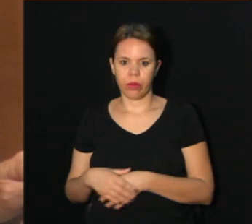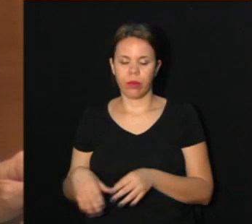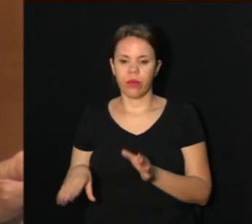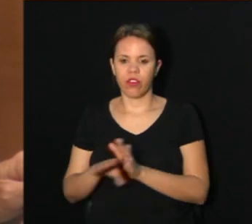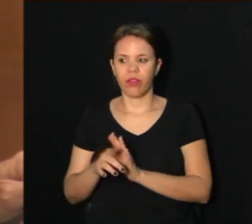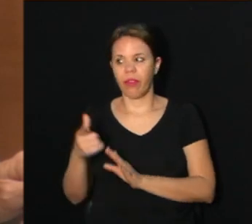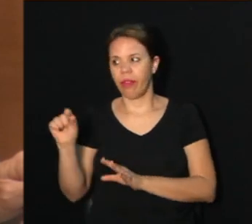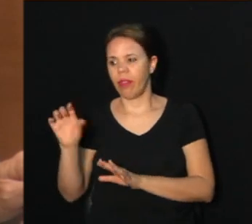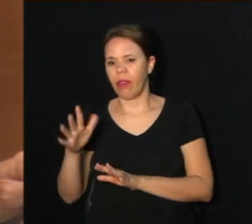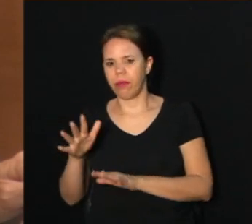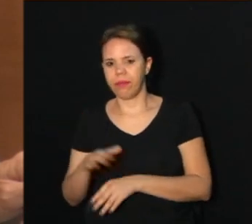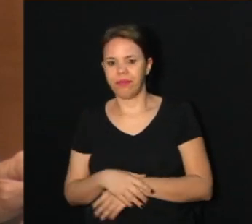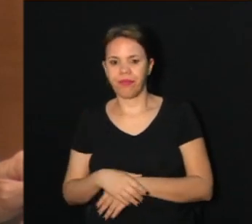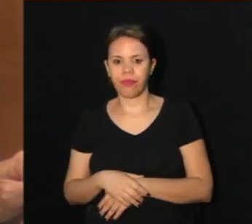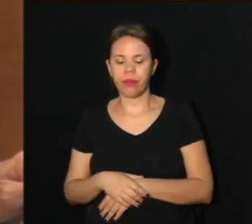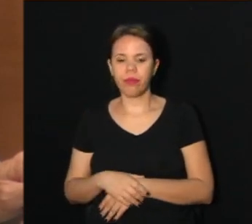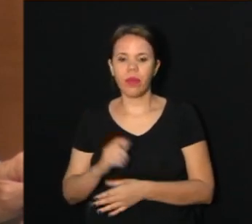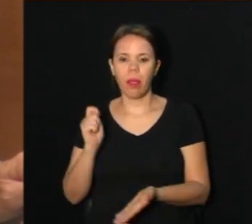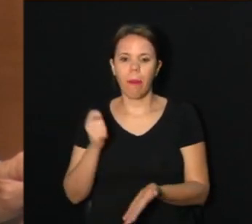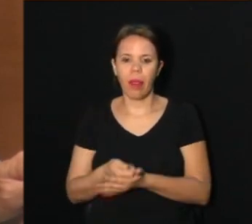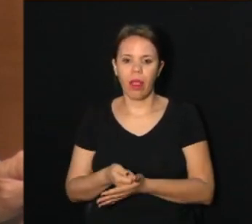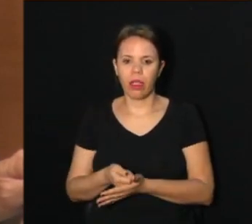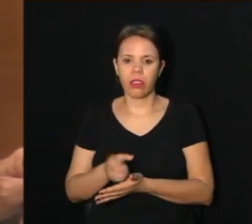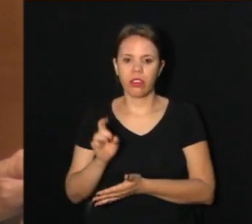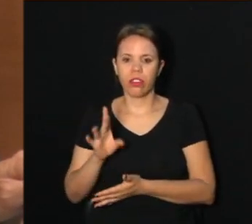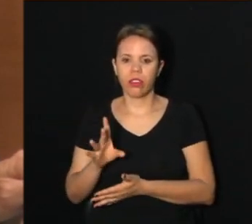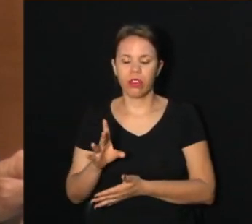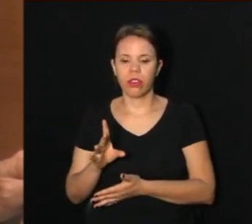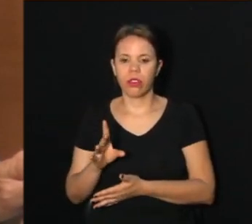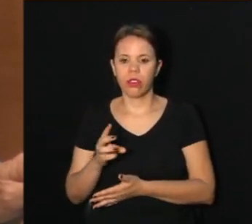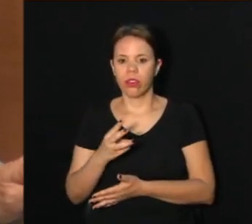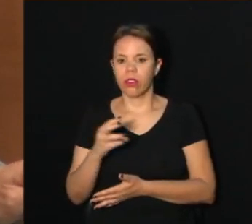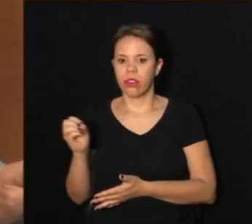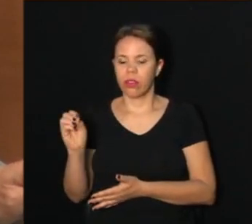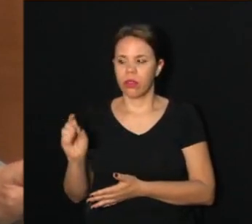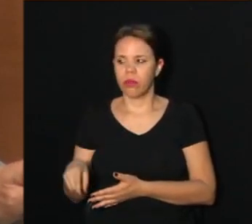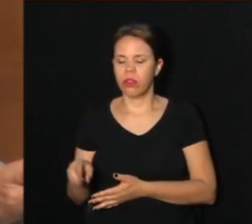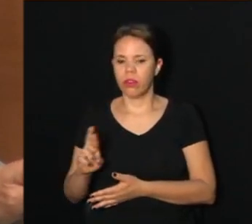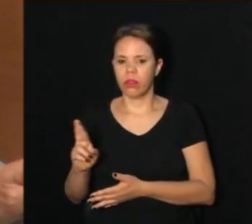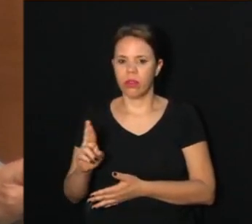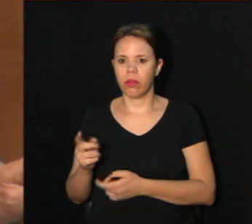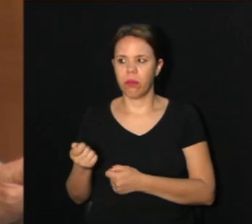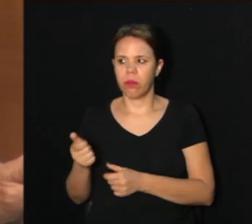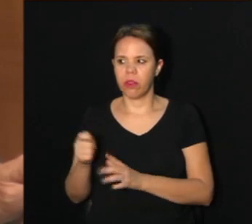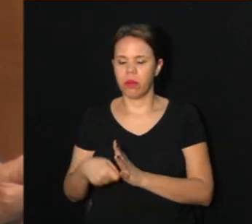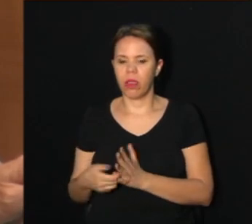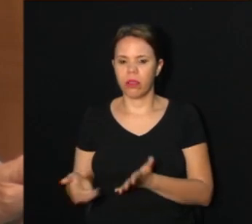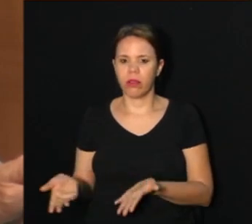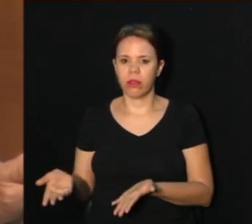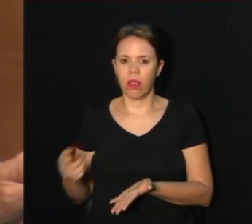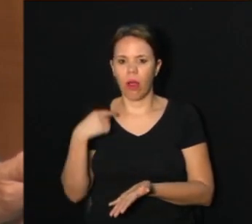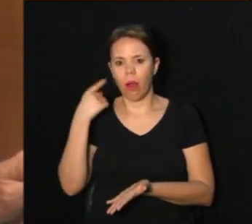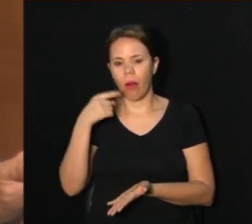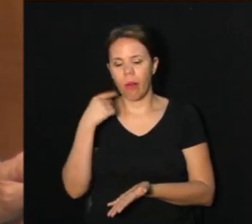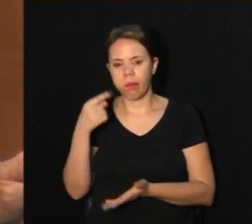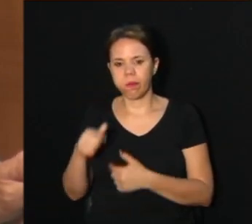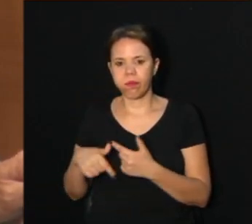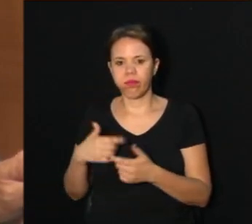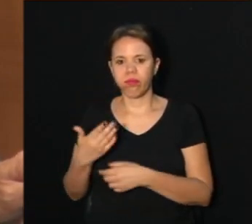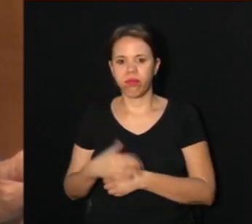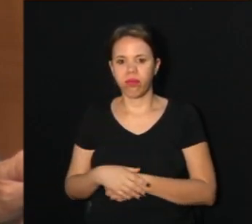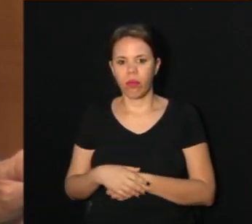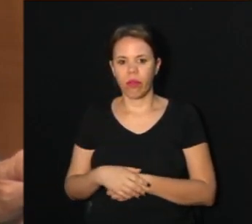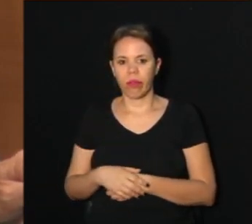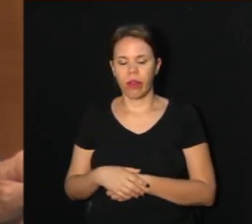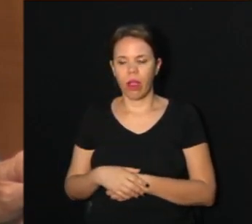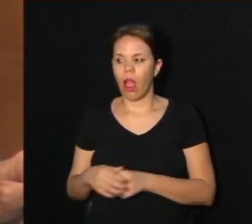10. Então, paga-se... deu 300 mil de sucumbência esse mês. O advogado que atuou foi o João